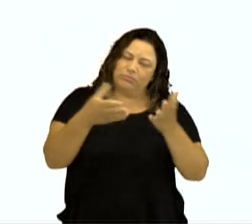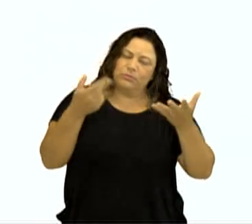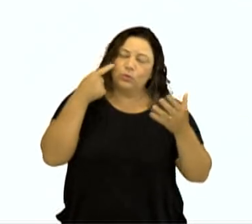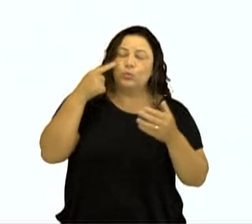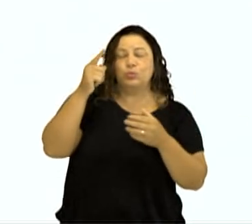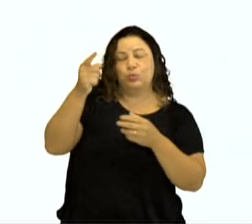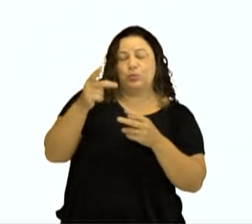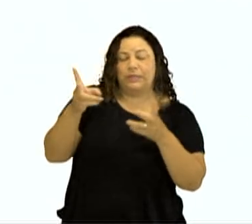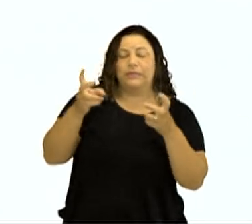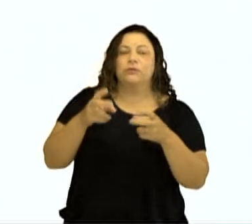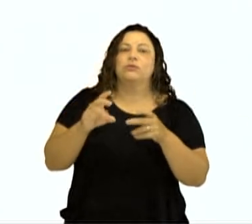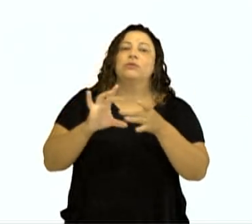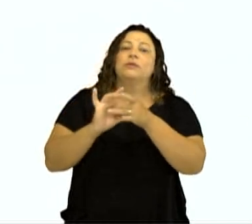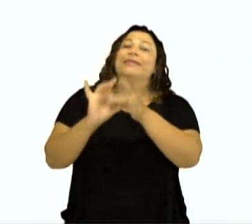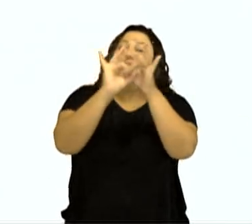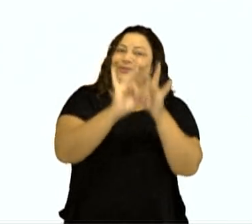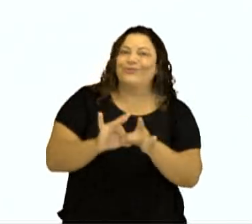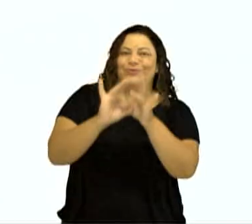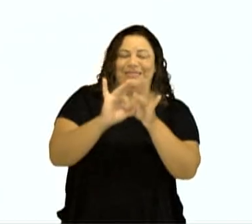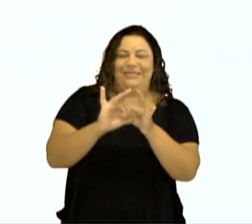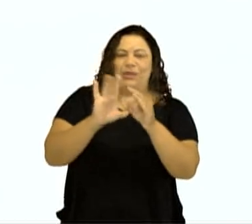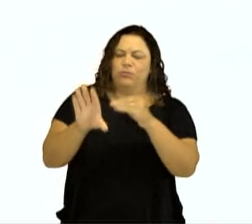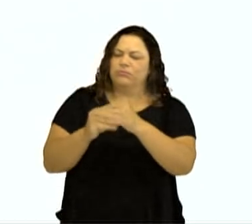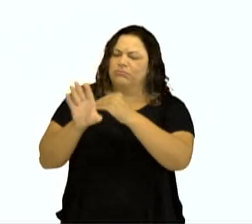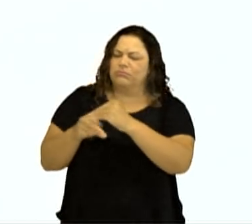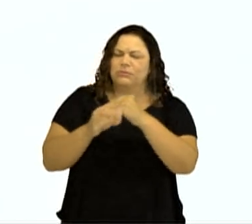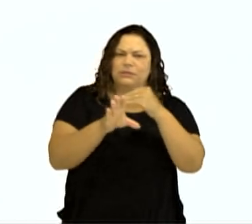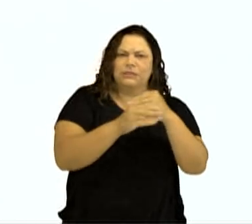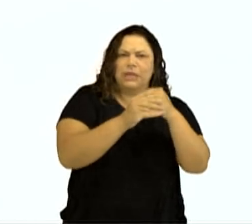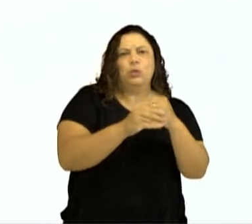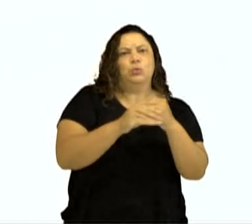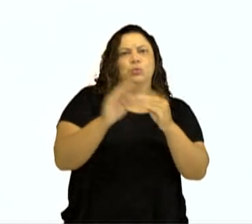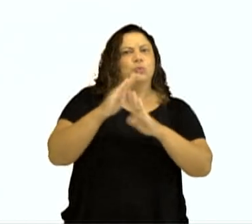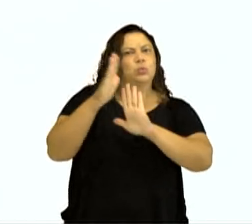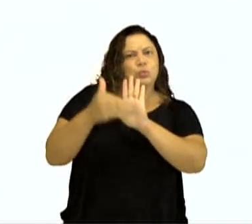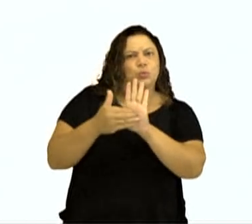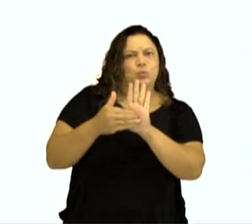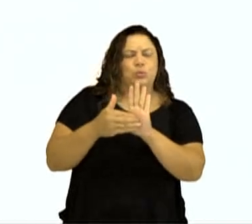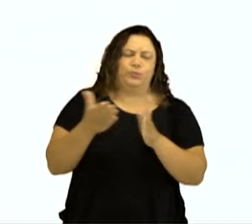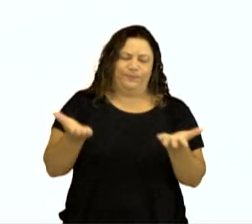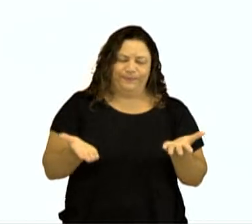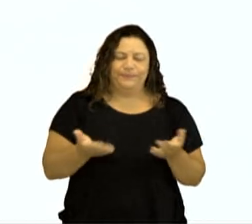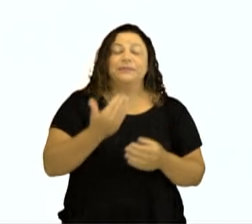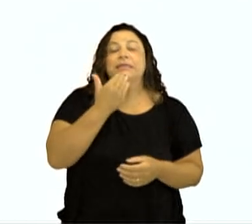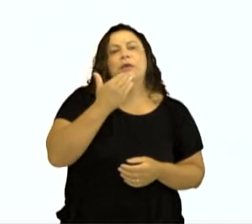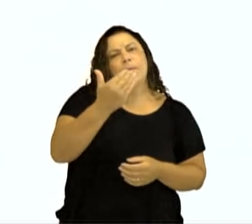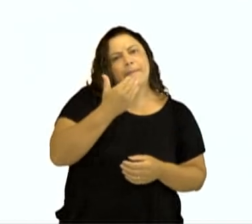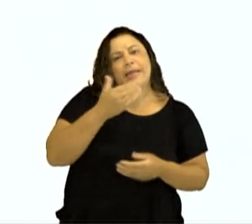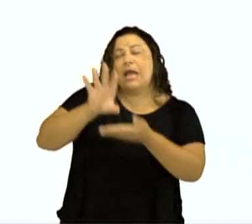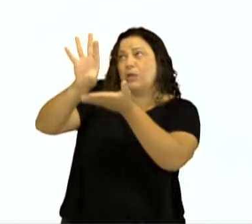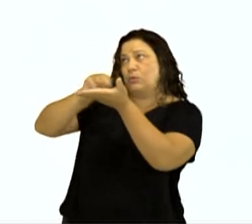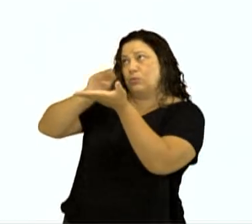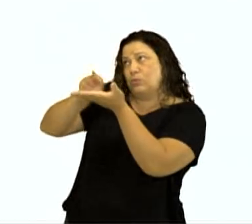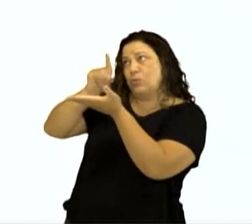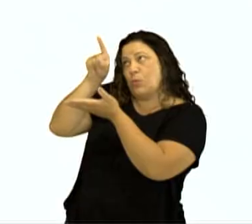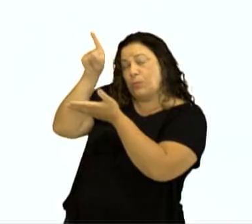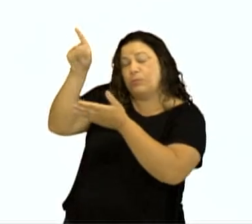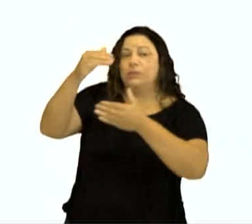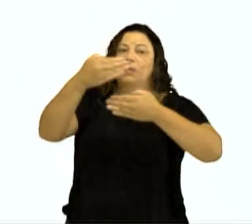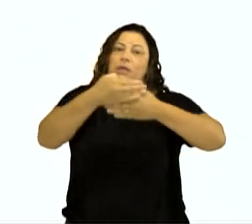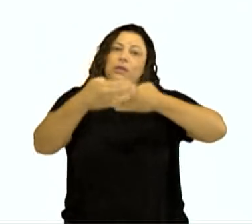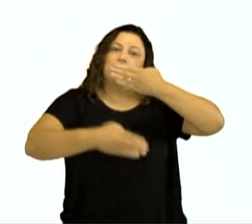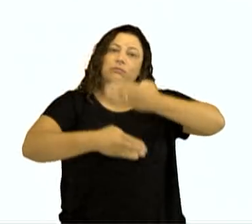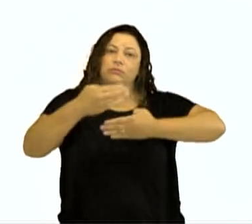união, juntamos todos os elementos dos dois intervalos. Então, eu peço que você registre aí este conceito de união, que está mostrado